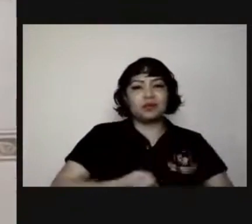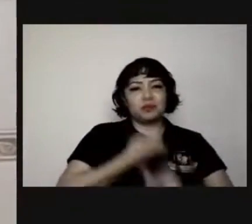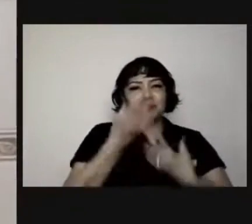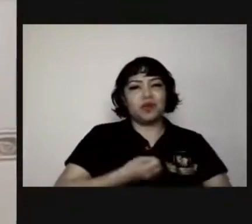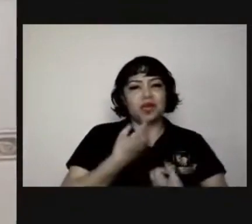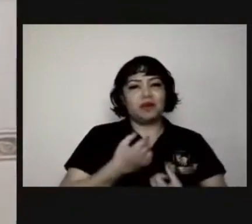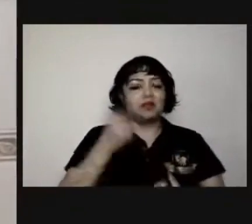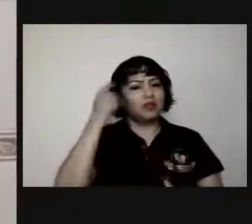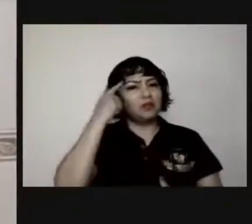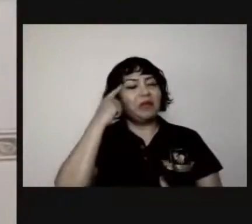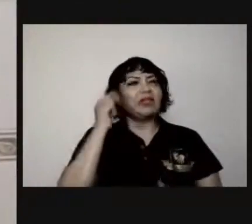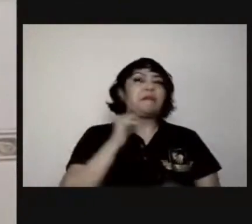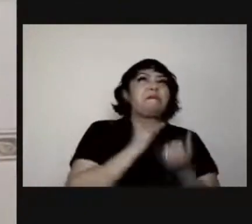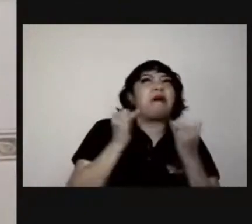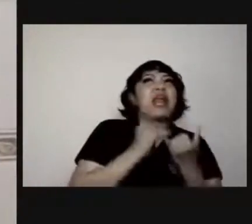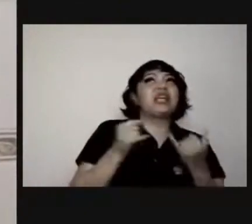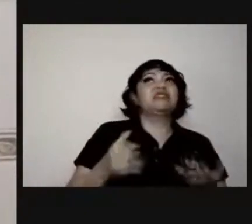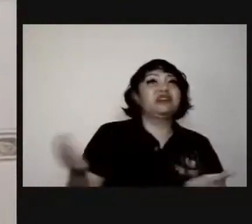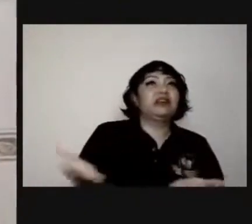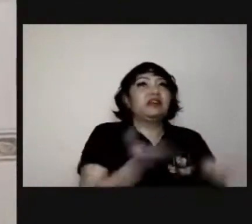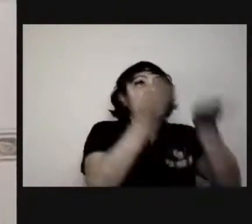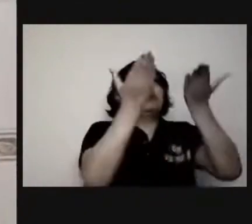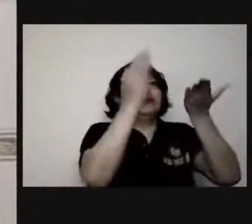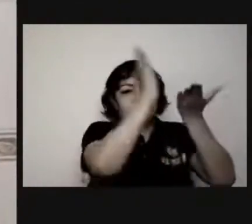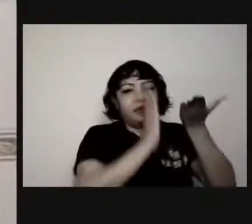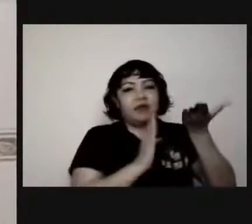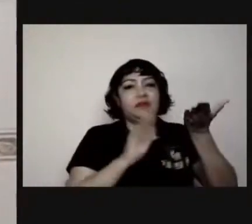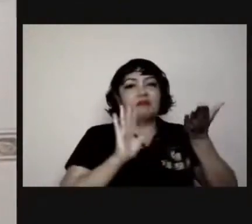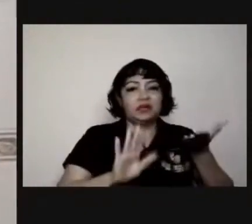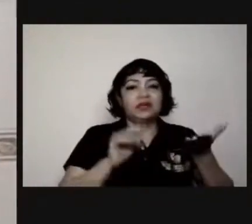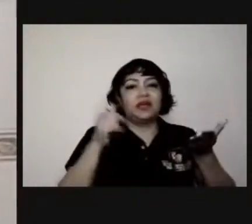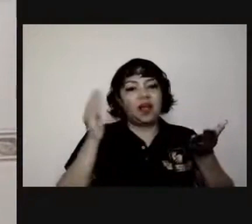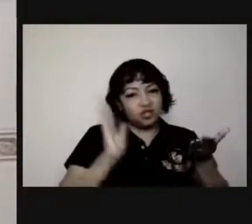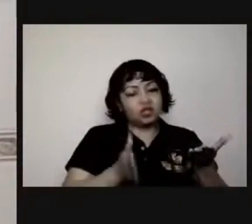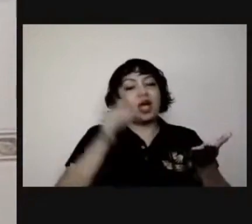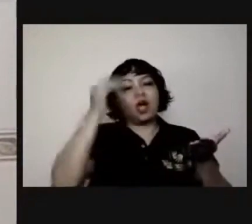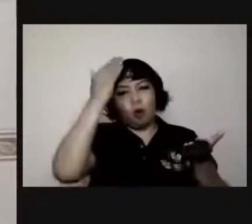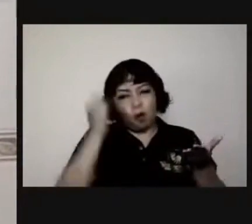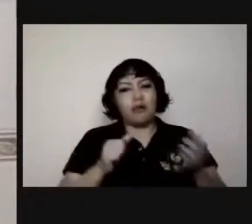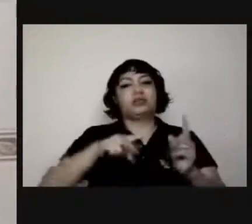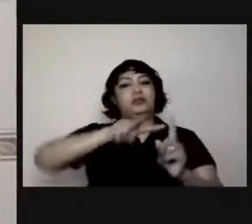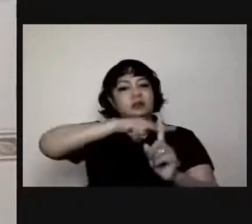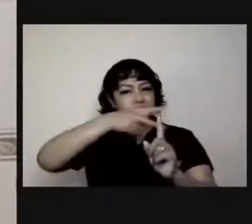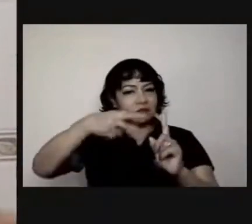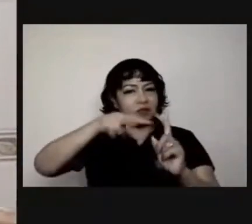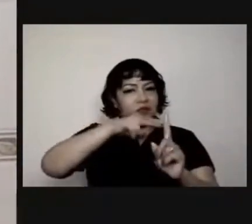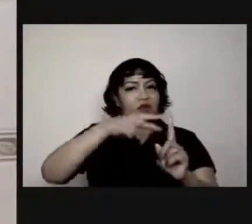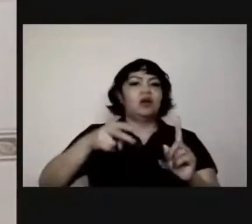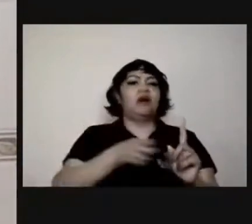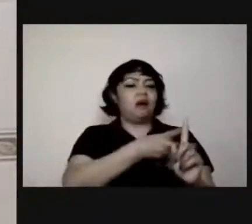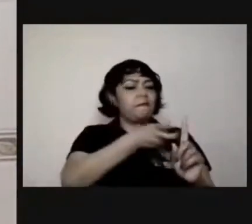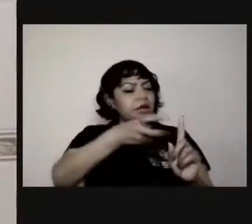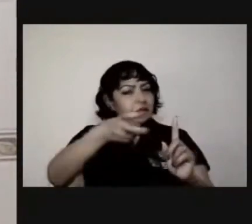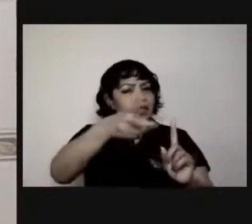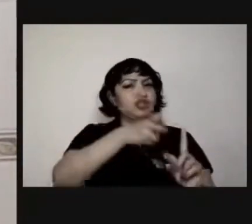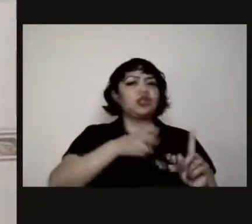um de exaltação da pátria. Mas aí ela já joga a criticidade, a questão das queimadas, de